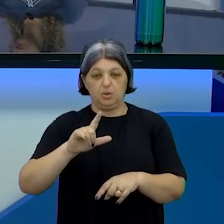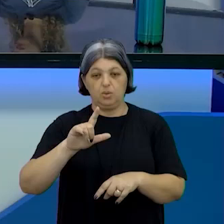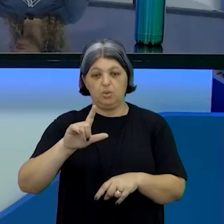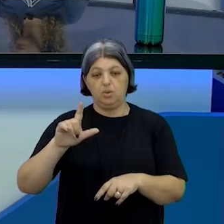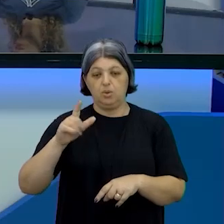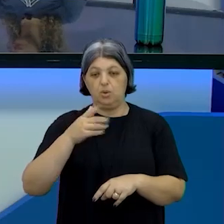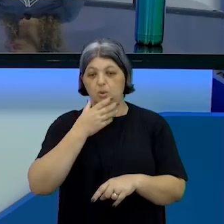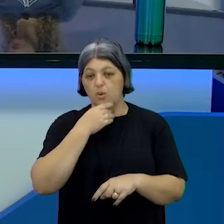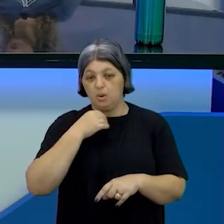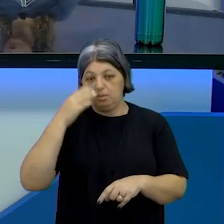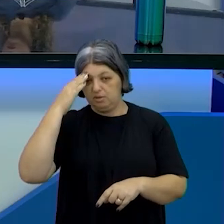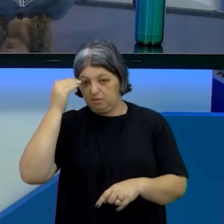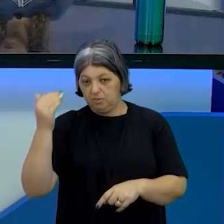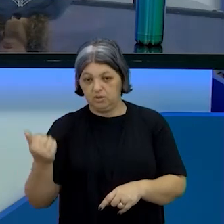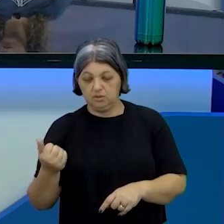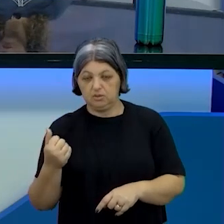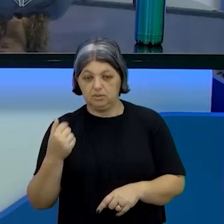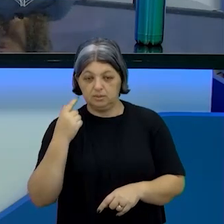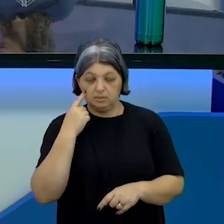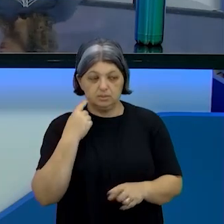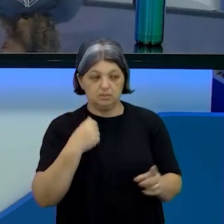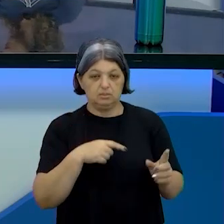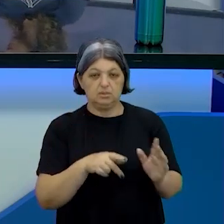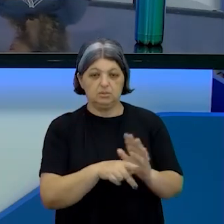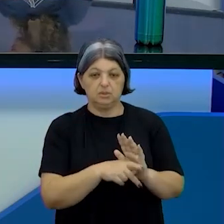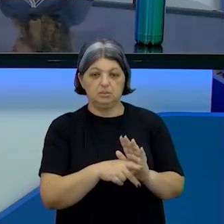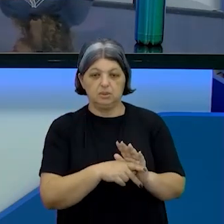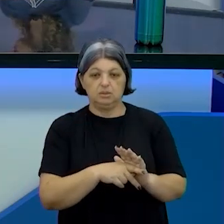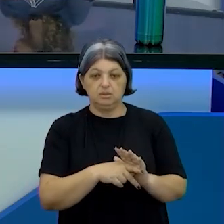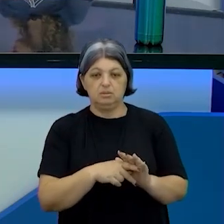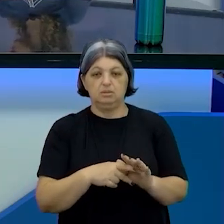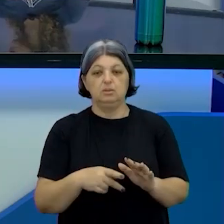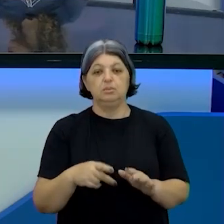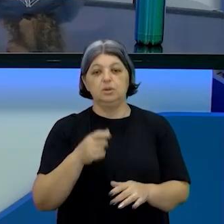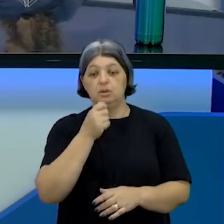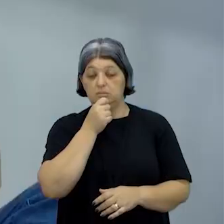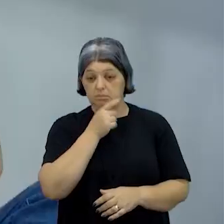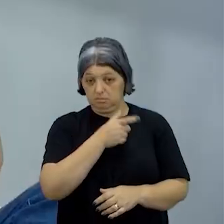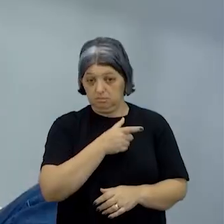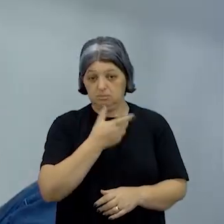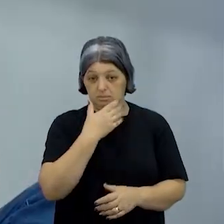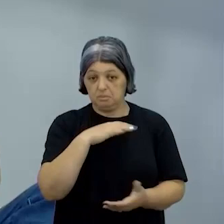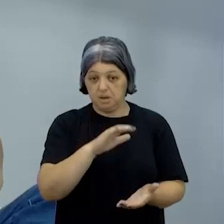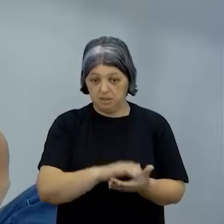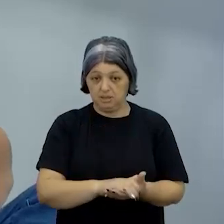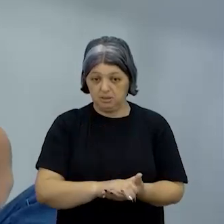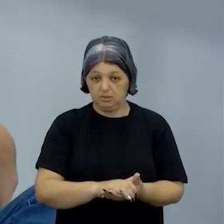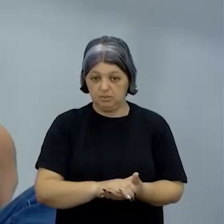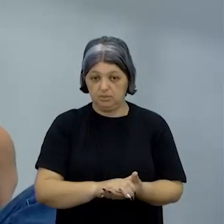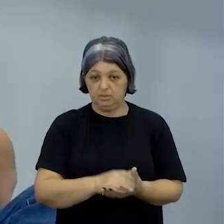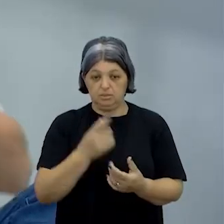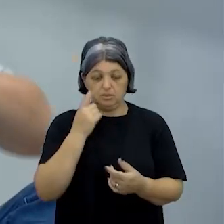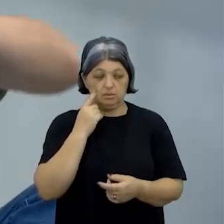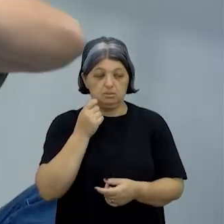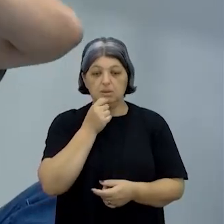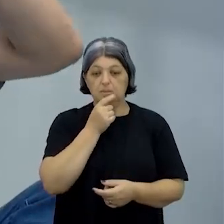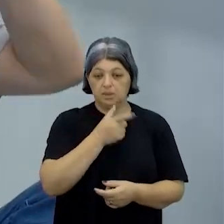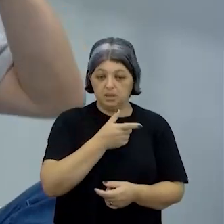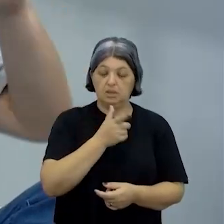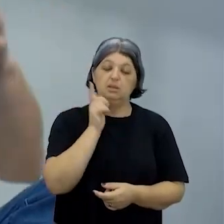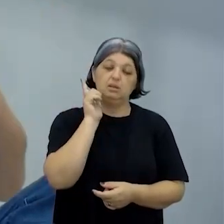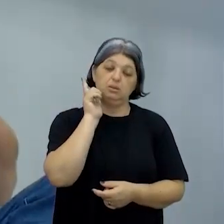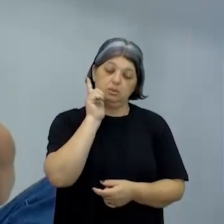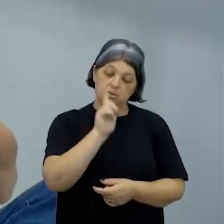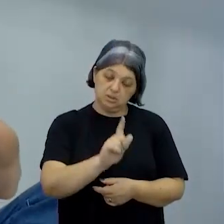indignada da esposa dele. Até aquele momento a piada, inclusive, funcionou pro próprio Will Smith. Então, ela como piada, ela atingiu o objetivo dela. Aí você pode